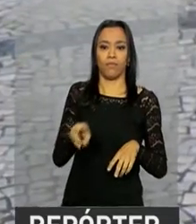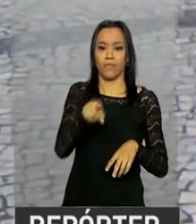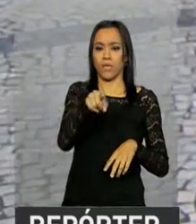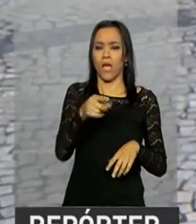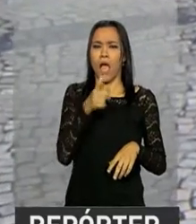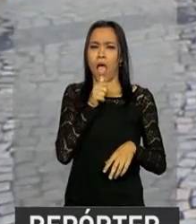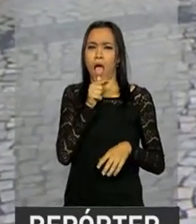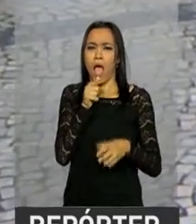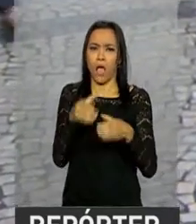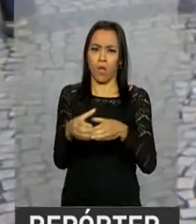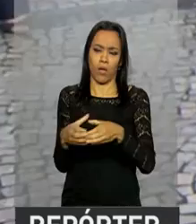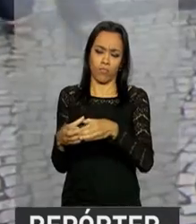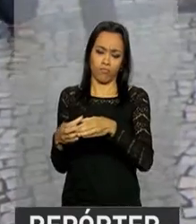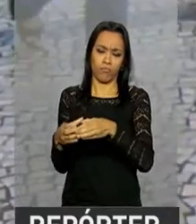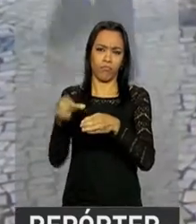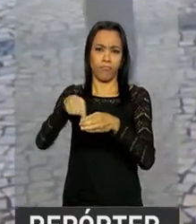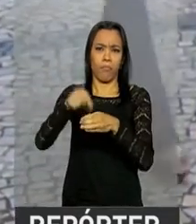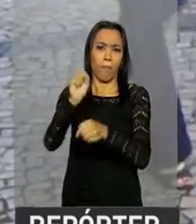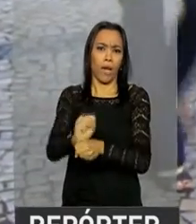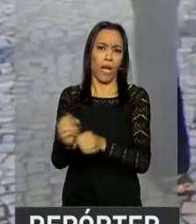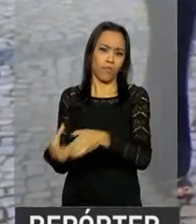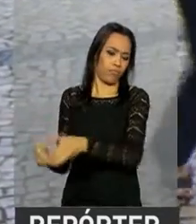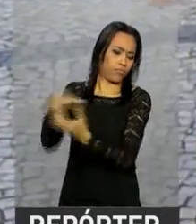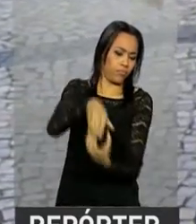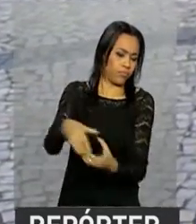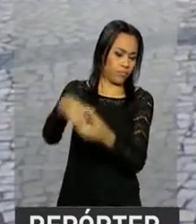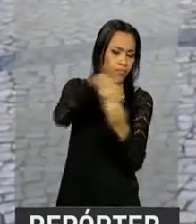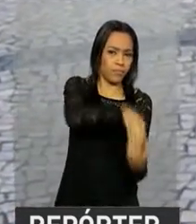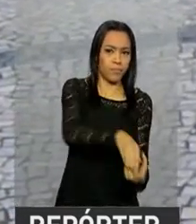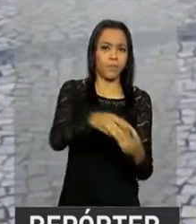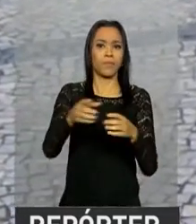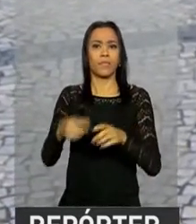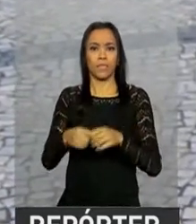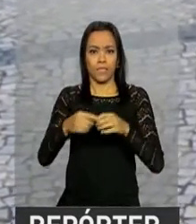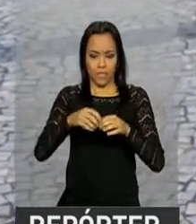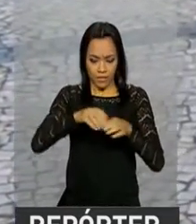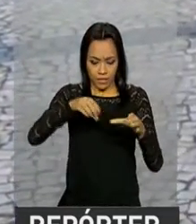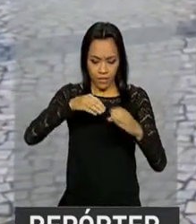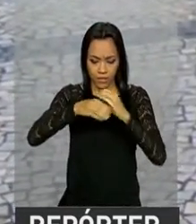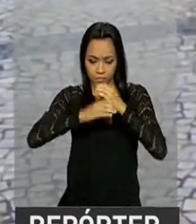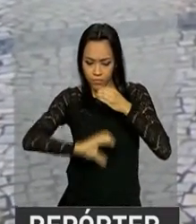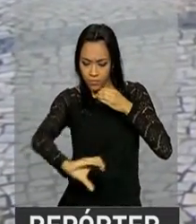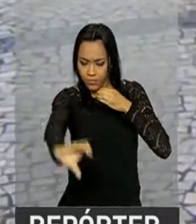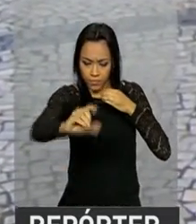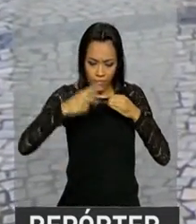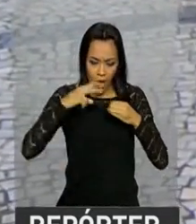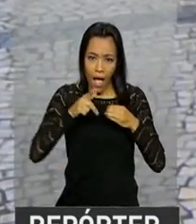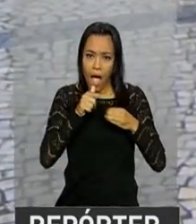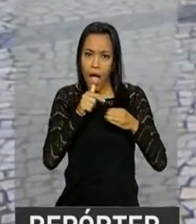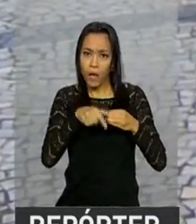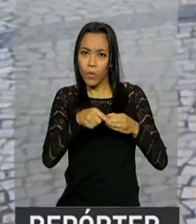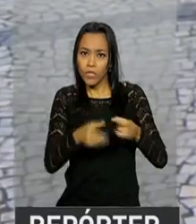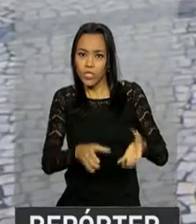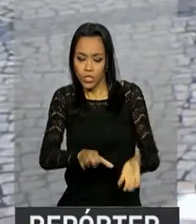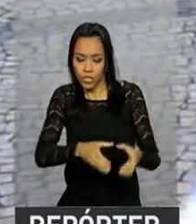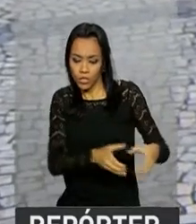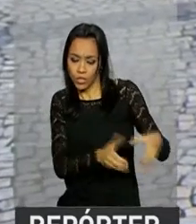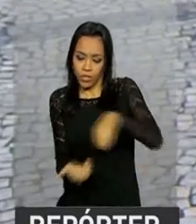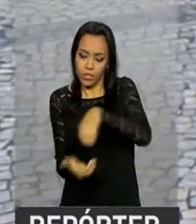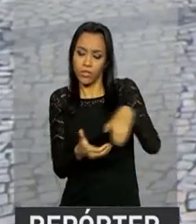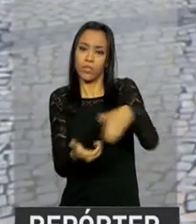deixar água parada, os ralos tampados, entendeu? Se tem alguma coisa assim que possa ficar água presa, eu procuro manter